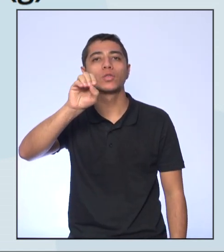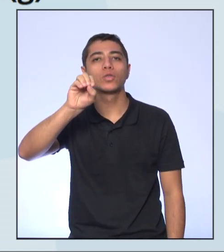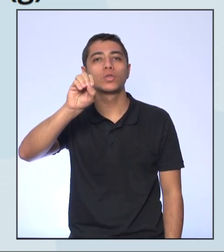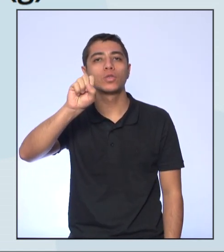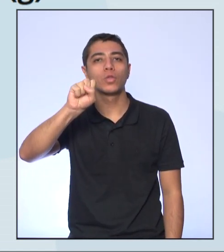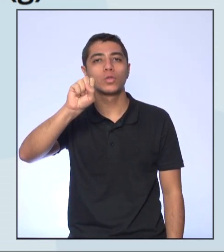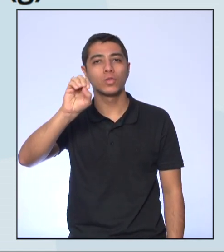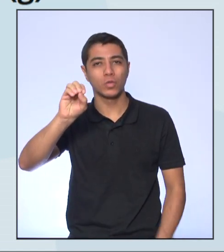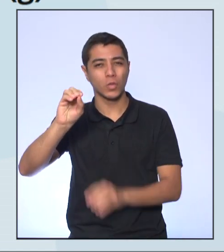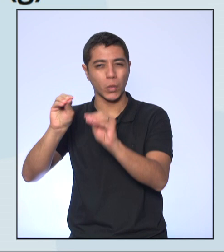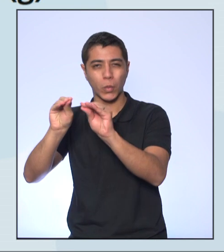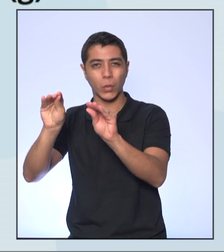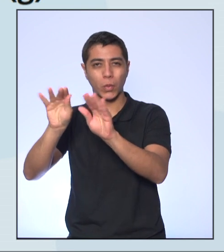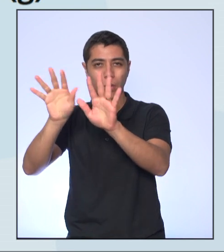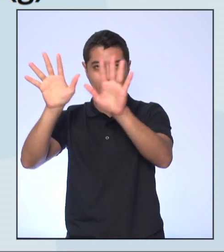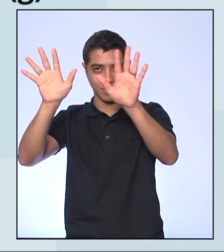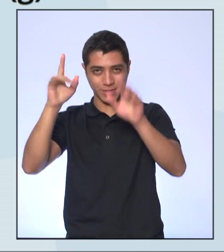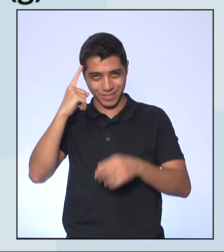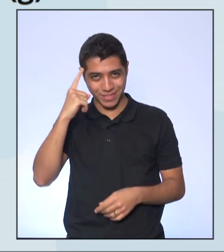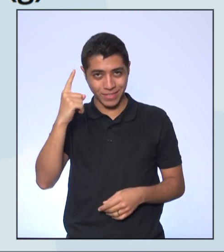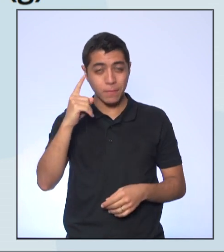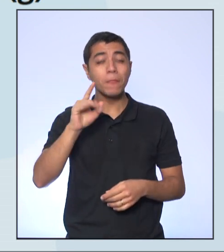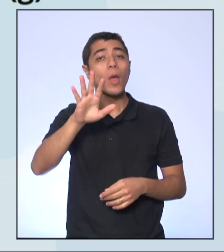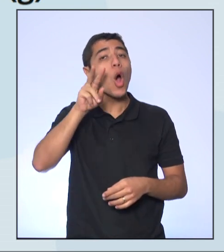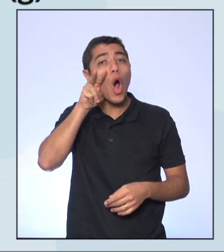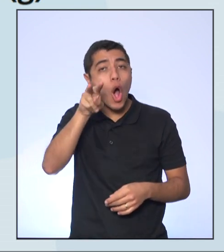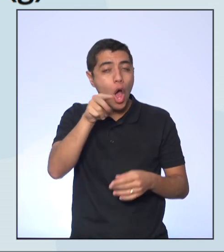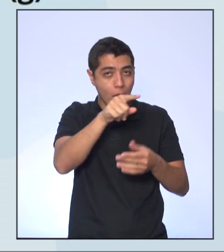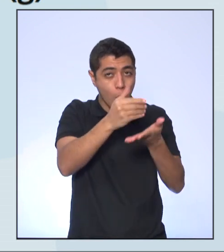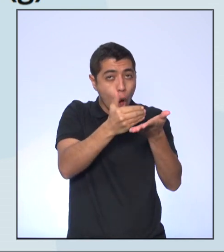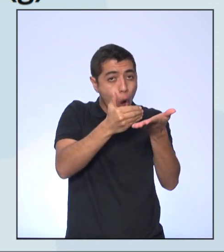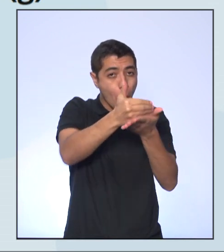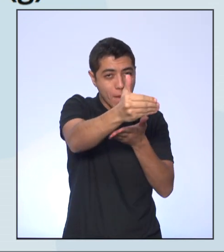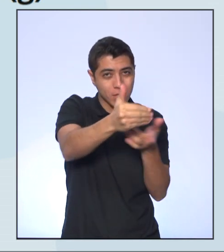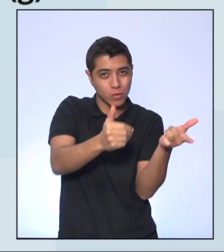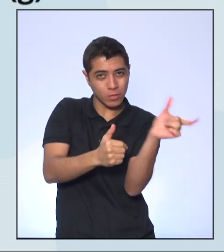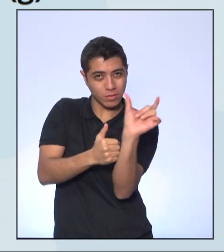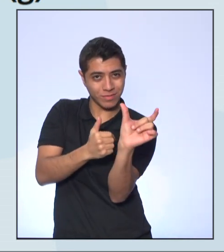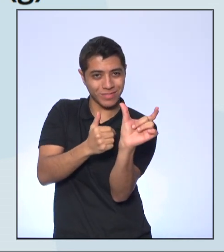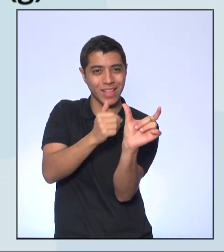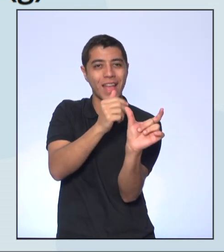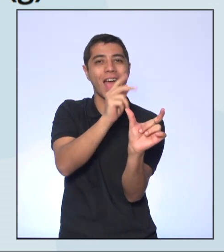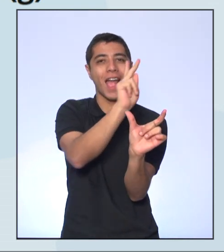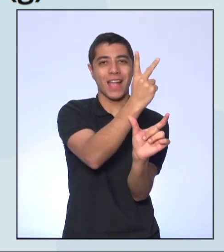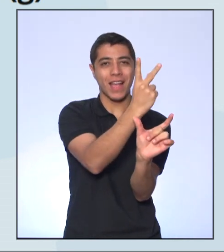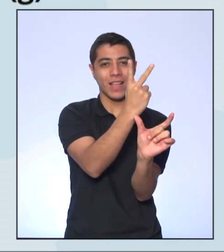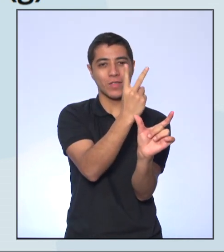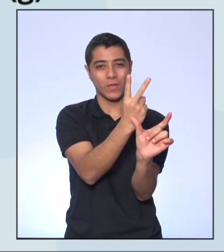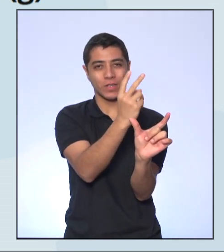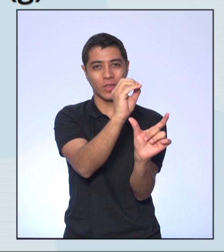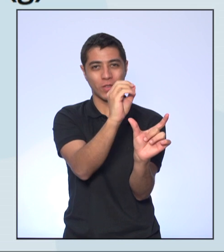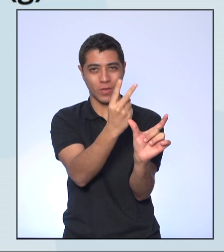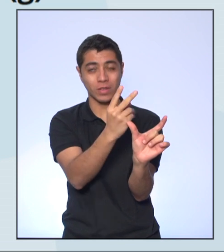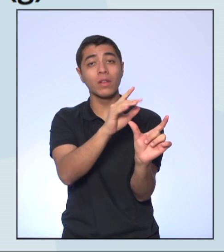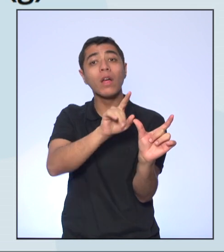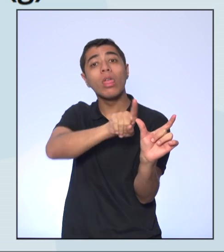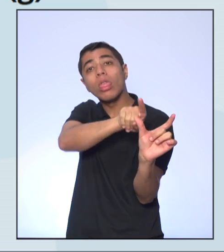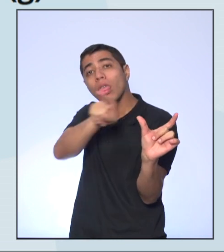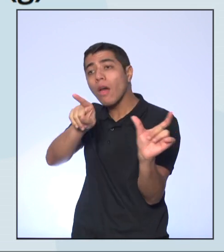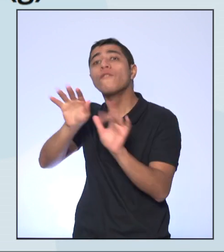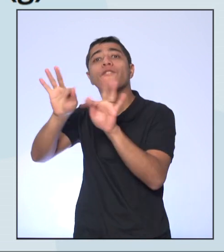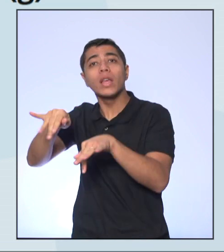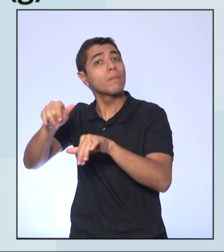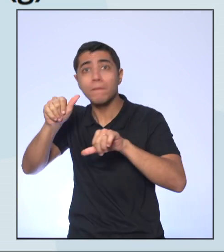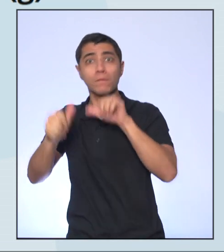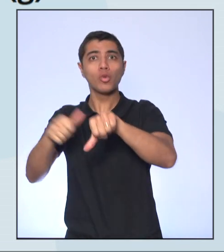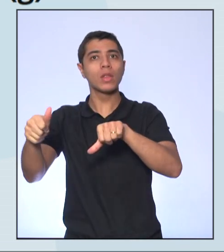e o final, reagente e produto, não está diferente? Não teve a formação de uma nova substância? Então, esse nosso fenômeno é um